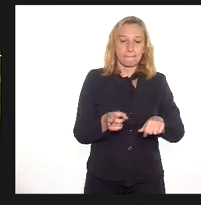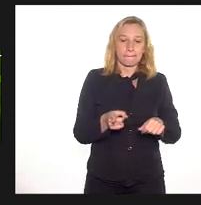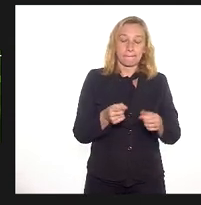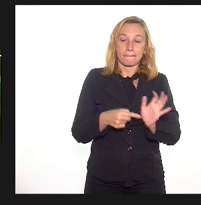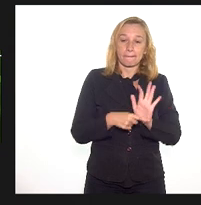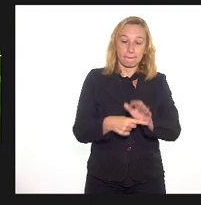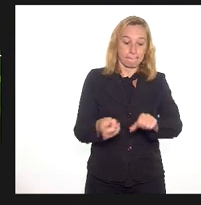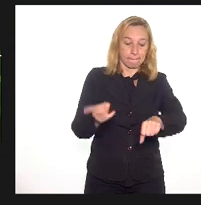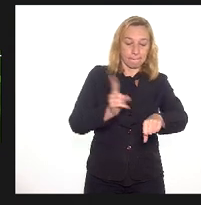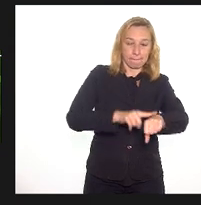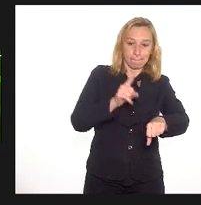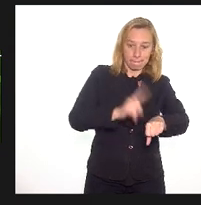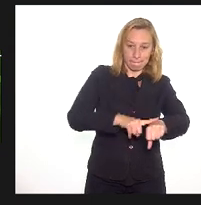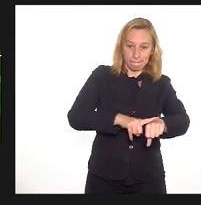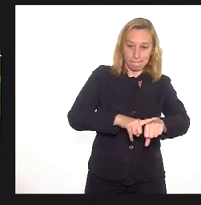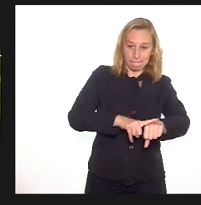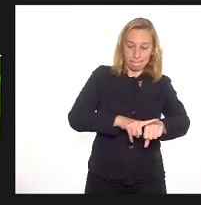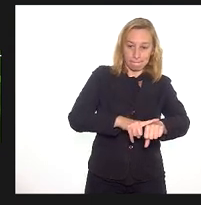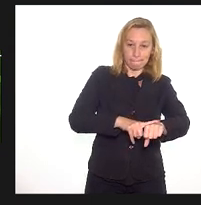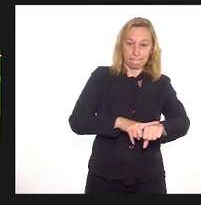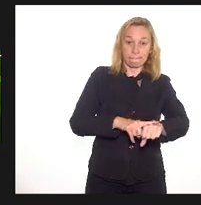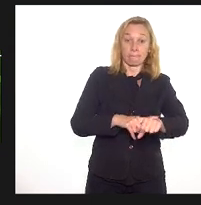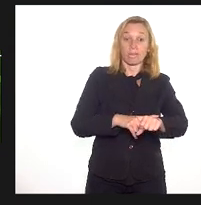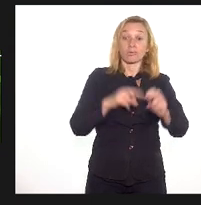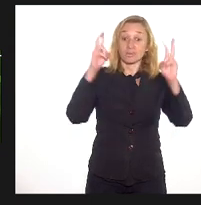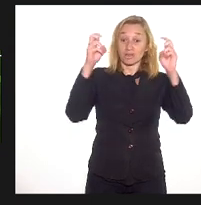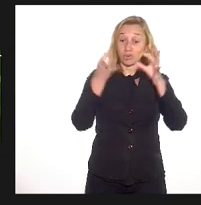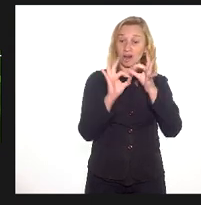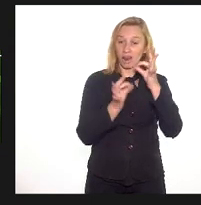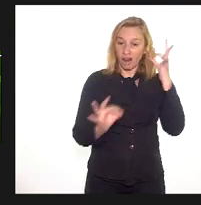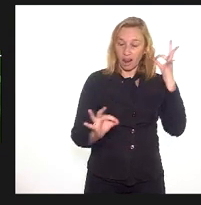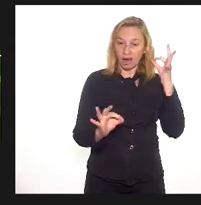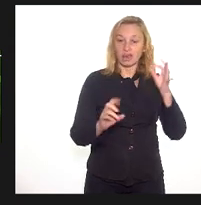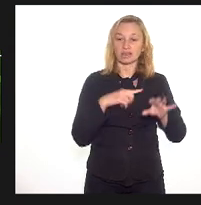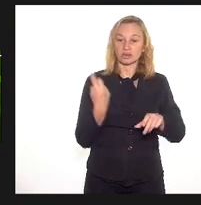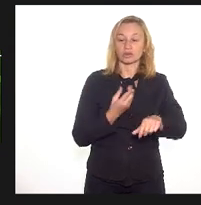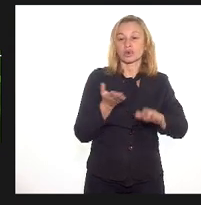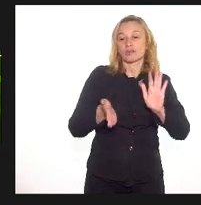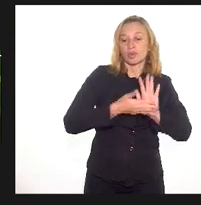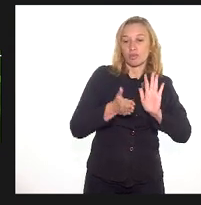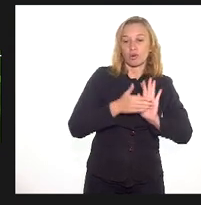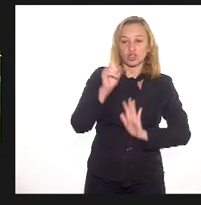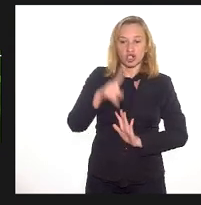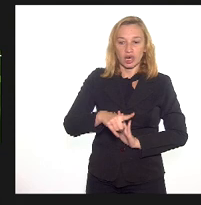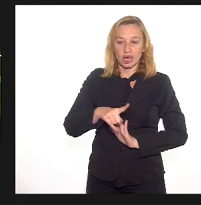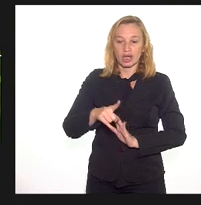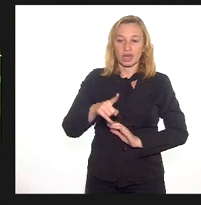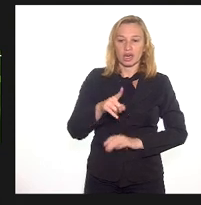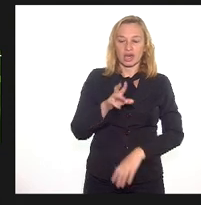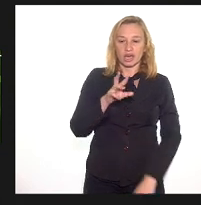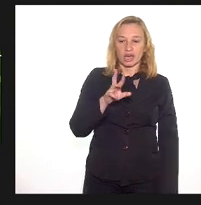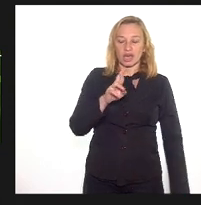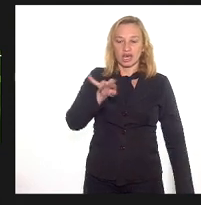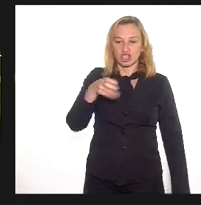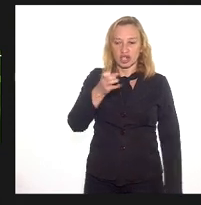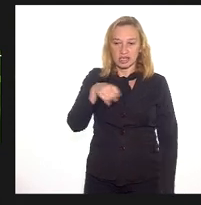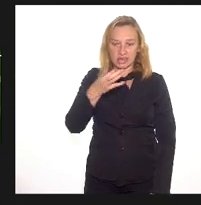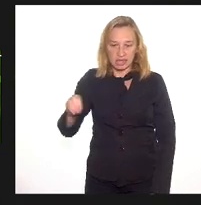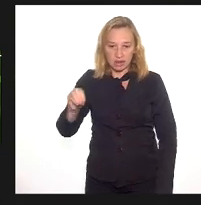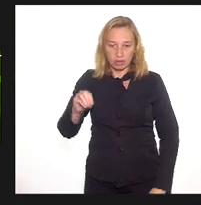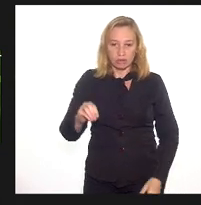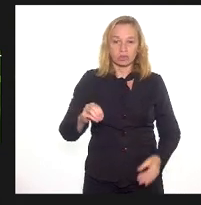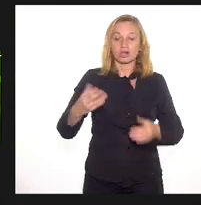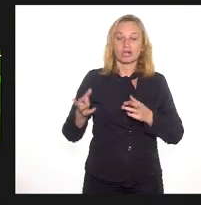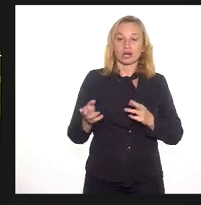razão de uma sistematização dos assuntos, a nossa proposta é que a questão da reinjeção, por estar associada